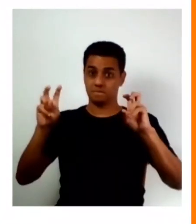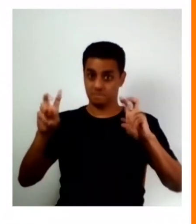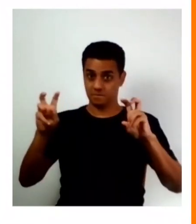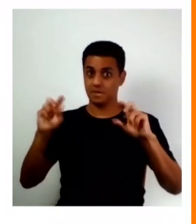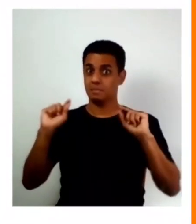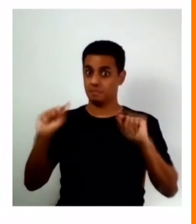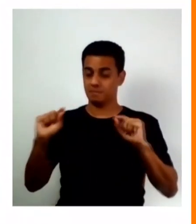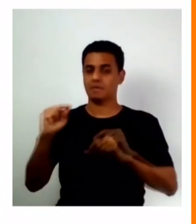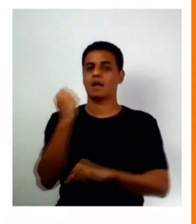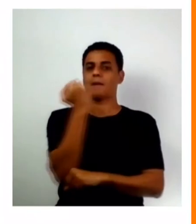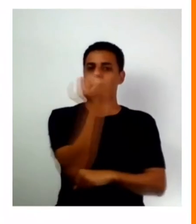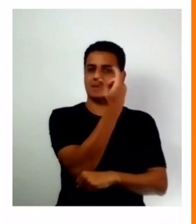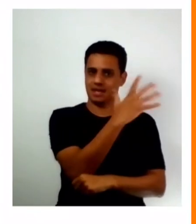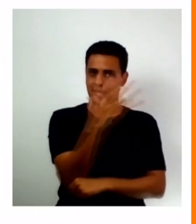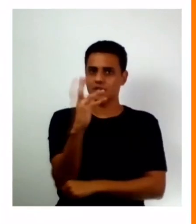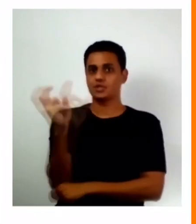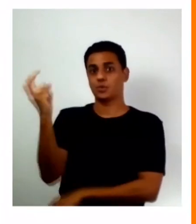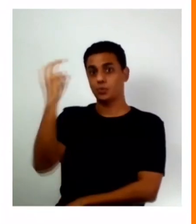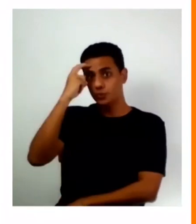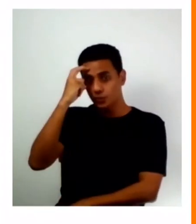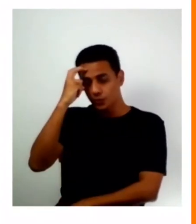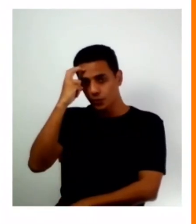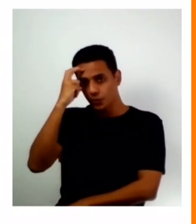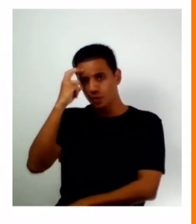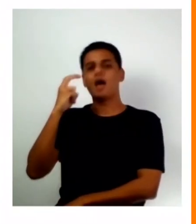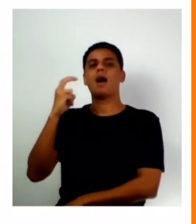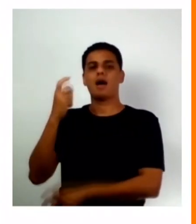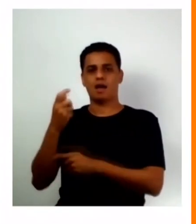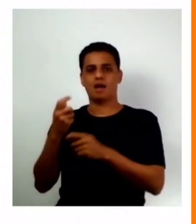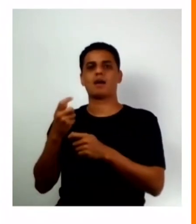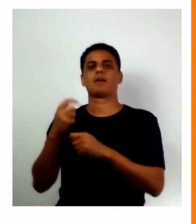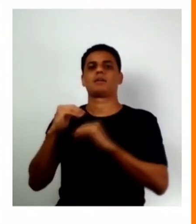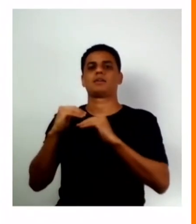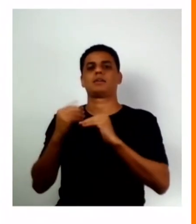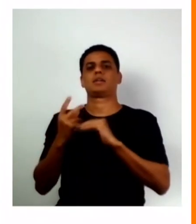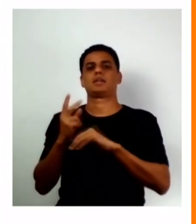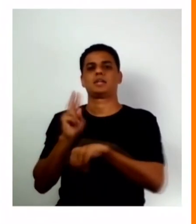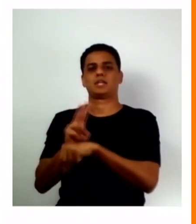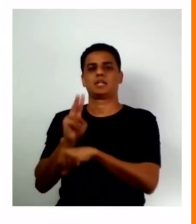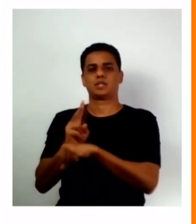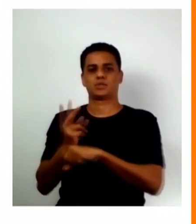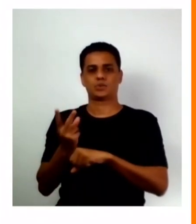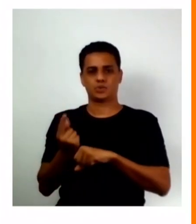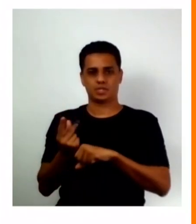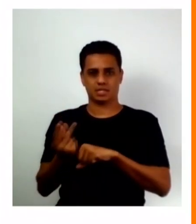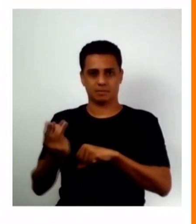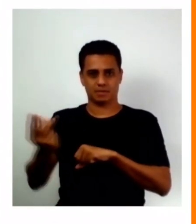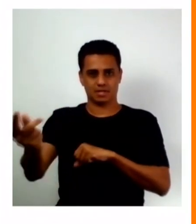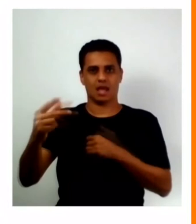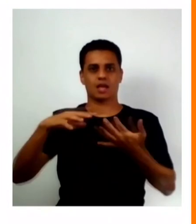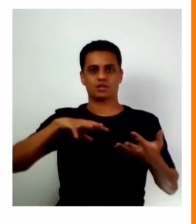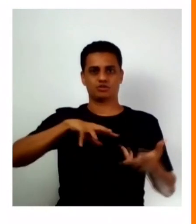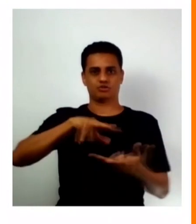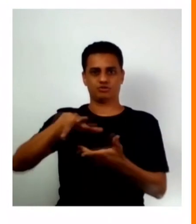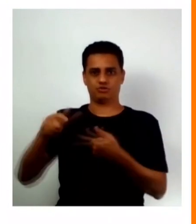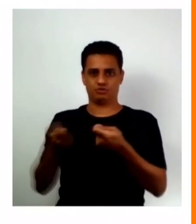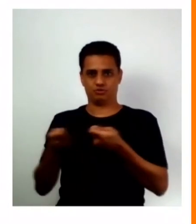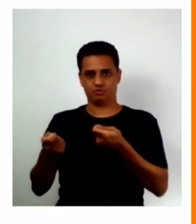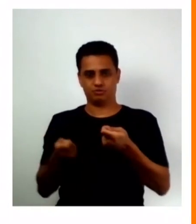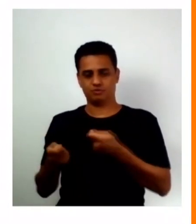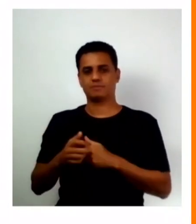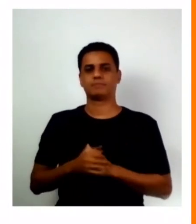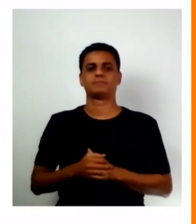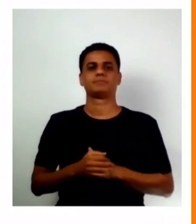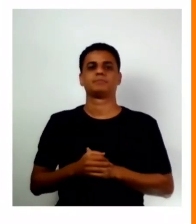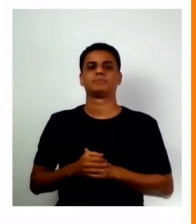meio ambiente, cultura e sustentabilidade. ... A primeira que envia é Leuziene, de Cacual,